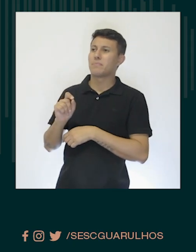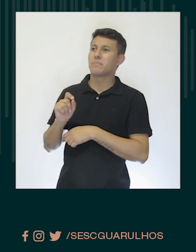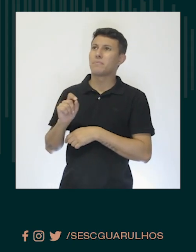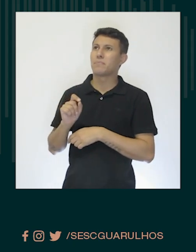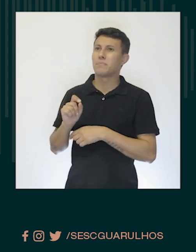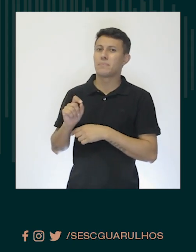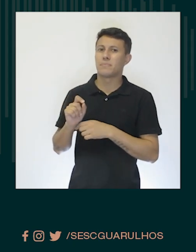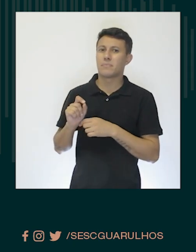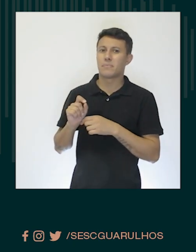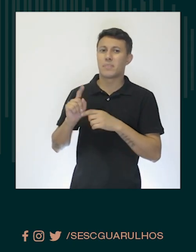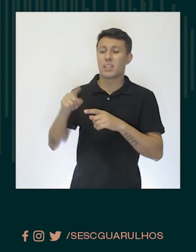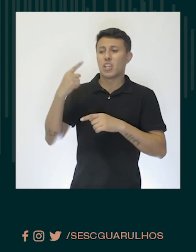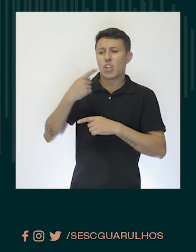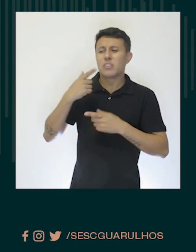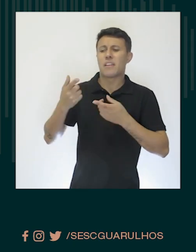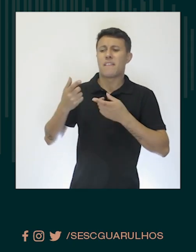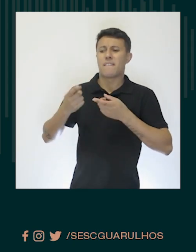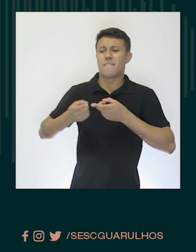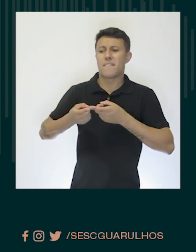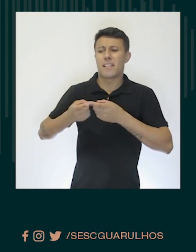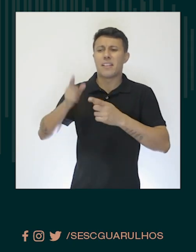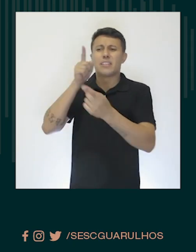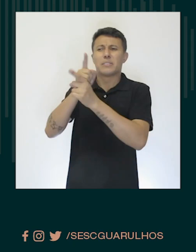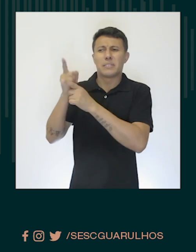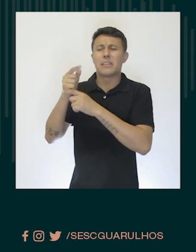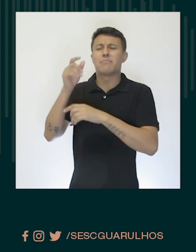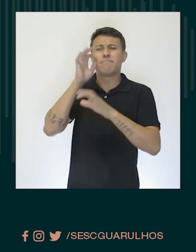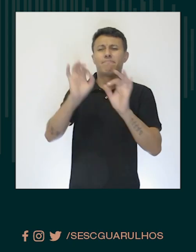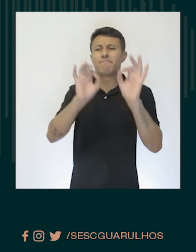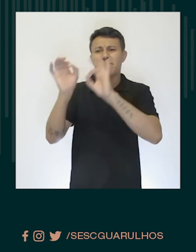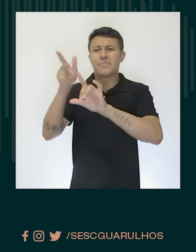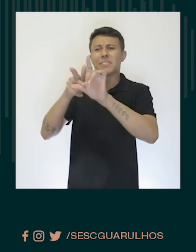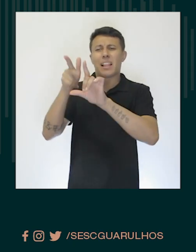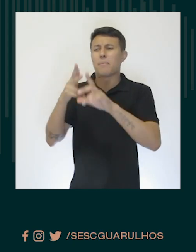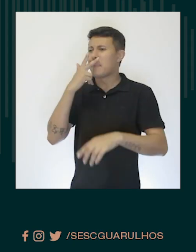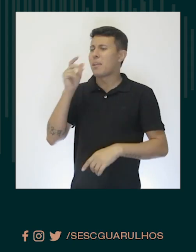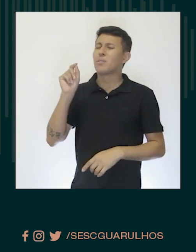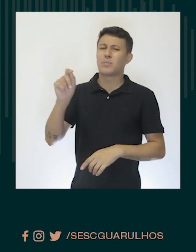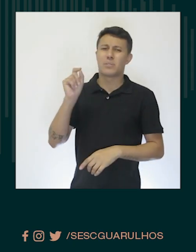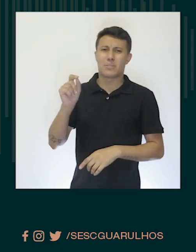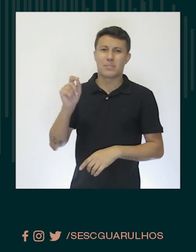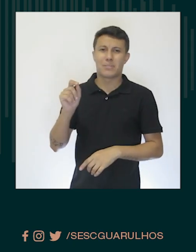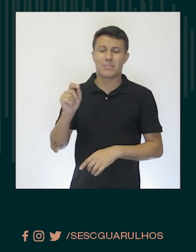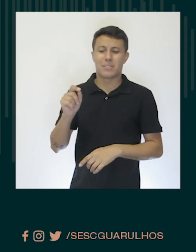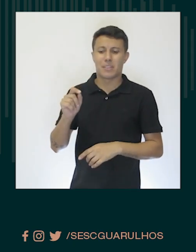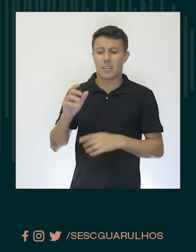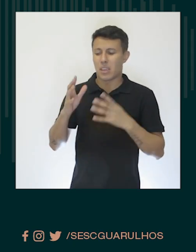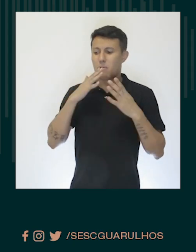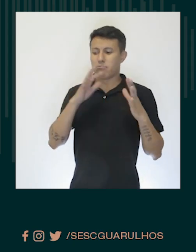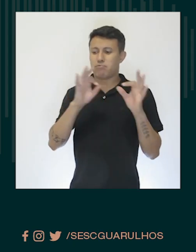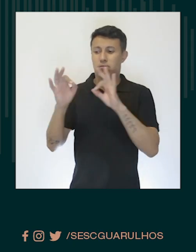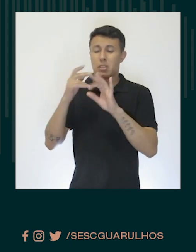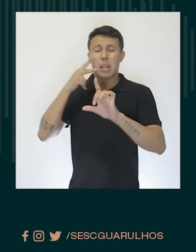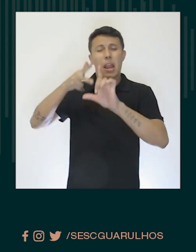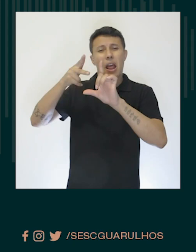de onde a gente está aprendendo, que lives que a gente está assistindo. A fotografia ela vai muito para esse lado do ensino mesmo. Na live que a